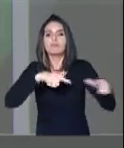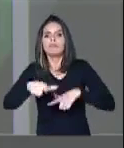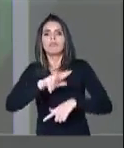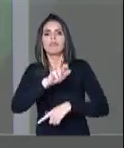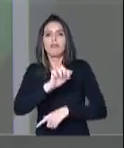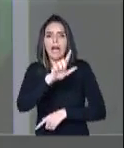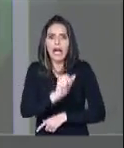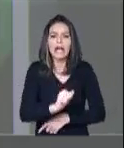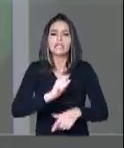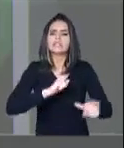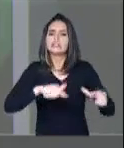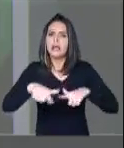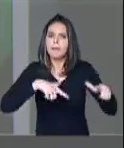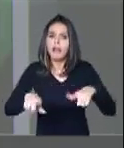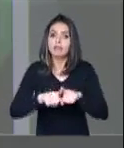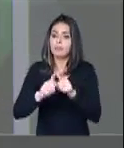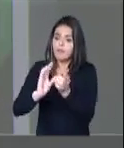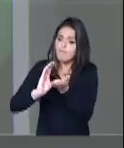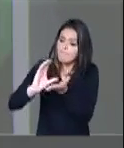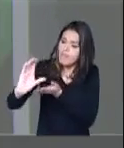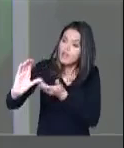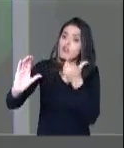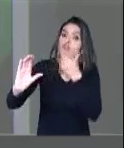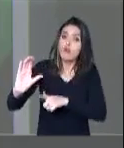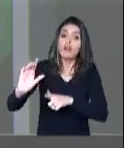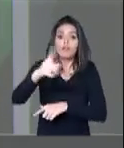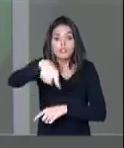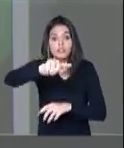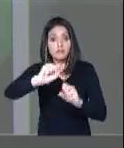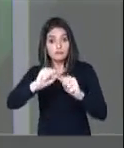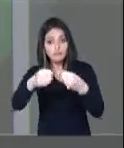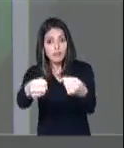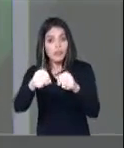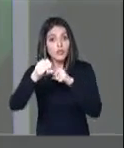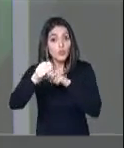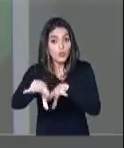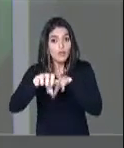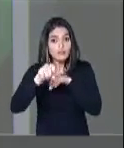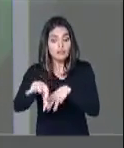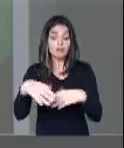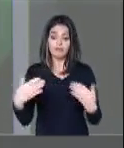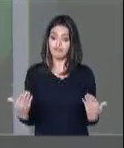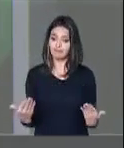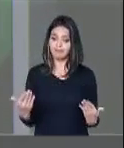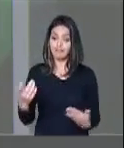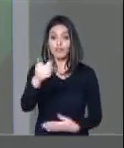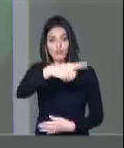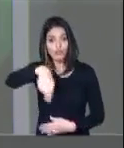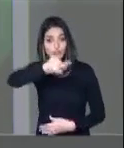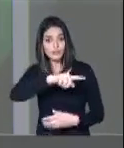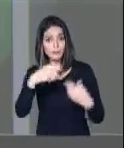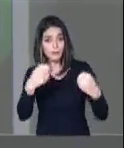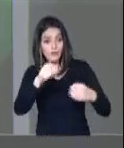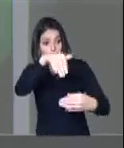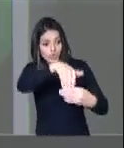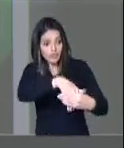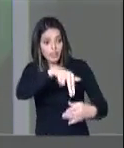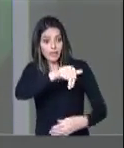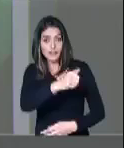investimento, e que defende também a educação, todos vocês, senhores deputados, devem votar